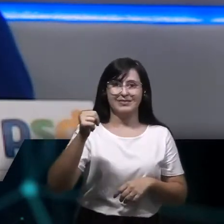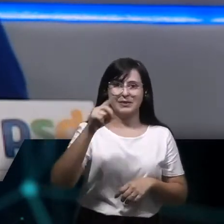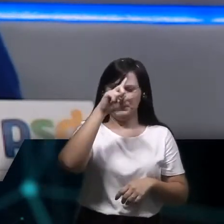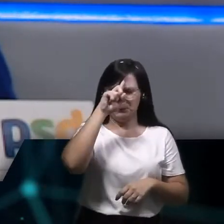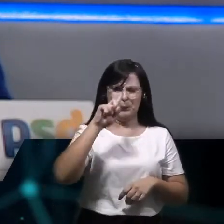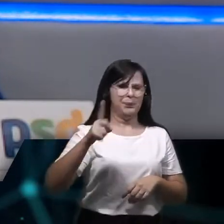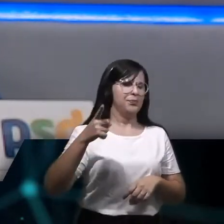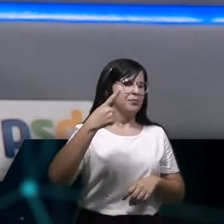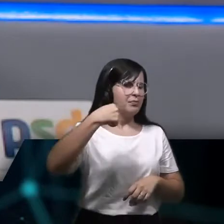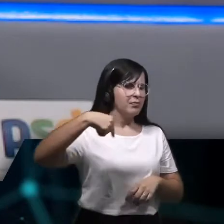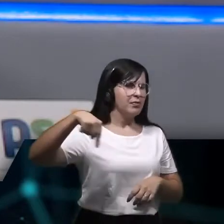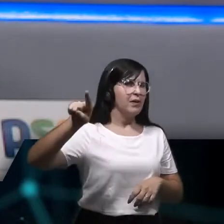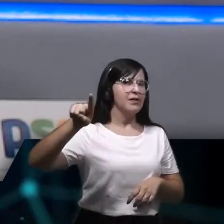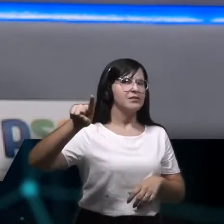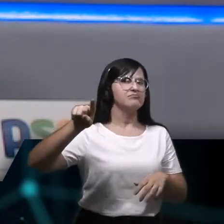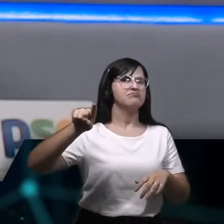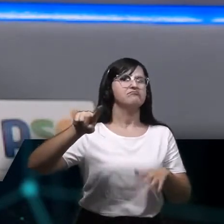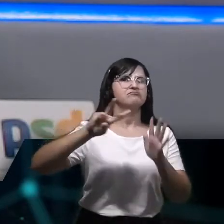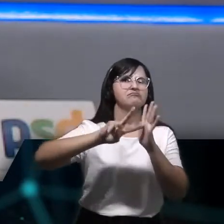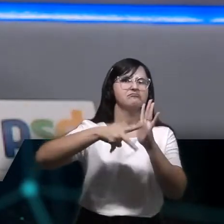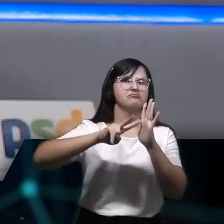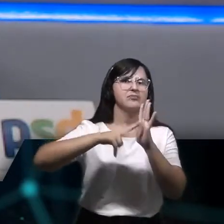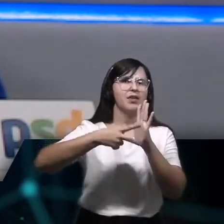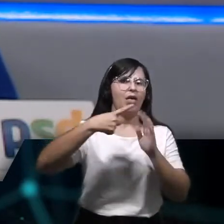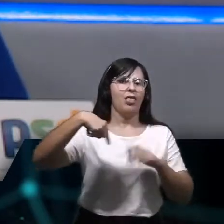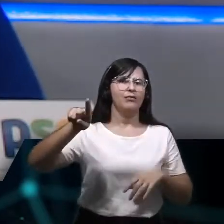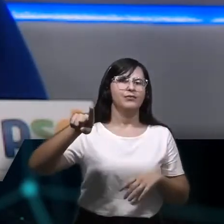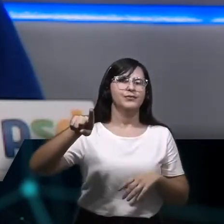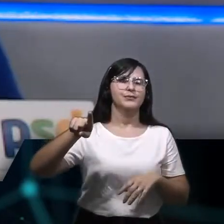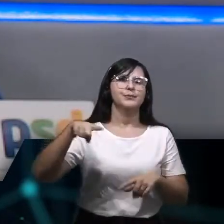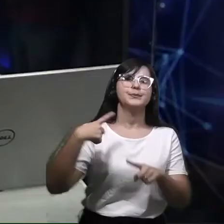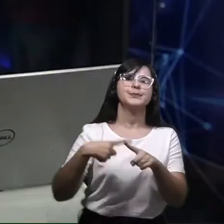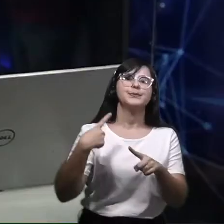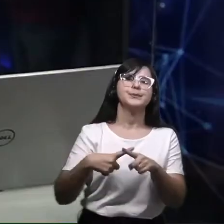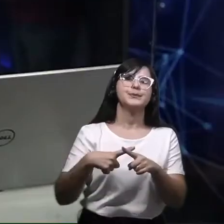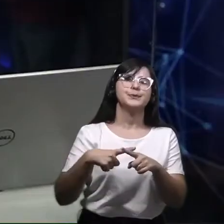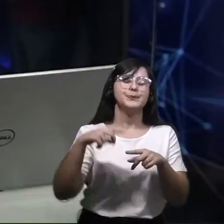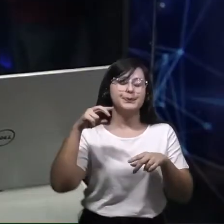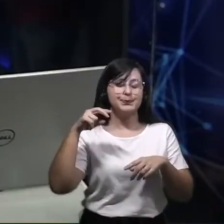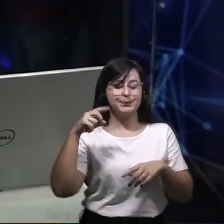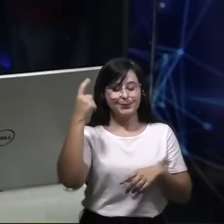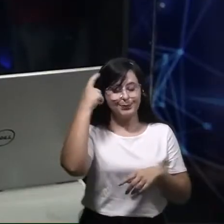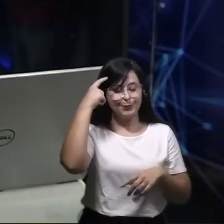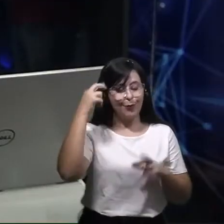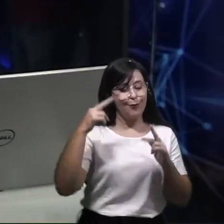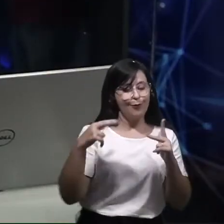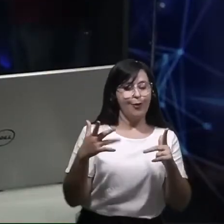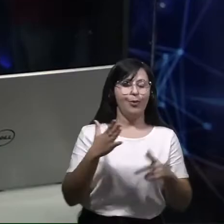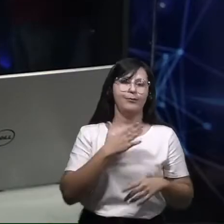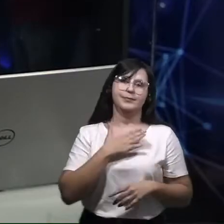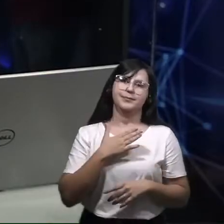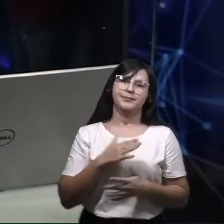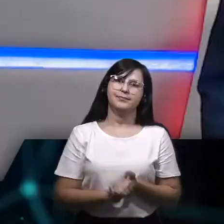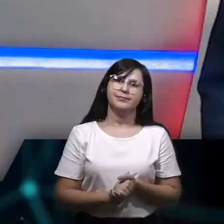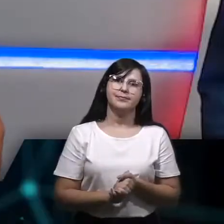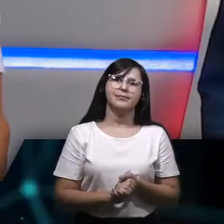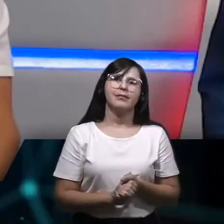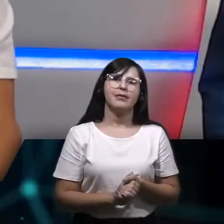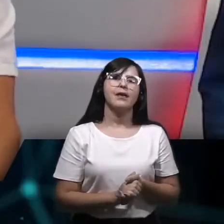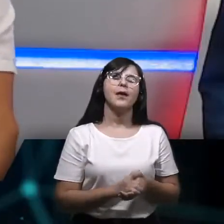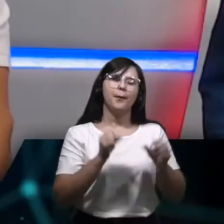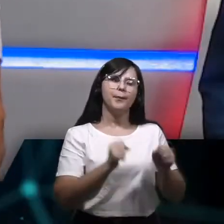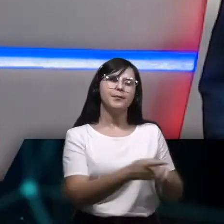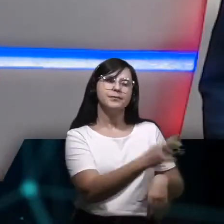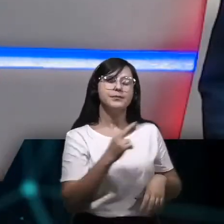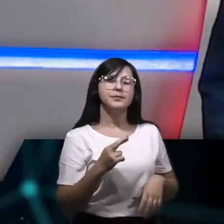tirar uma lite sindical de um ônibus porque era contrário a mim. Candidato Roberto Asfora, 1 minuto para a tréplica. Quero dizer